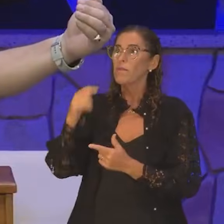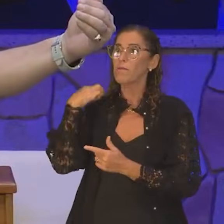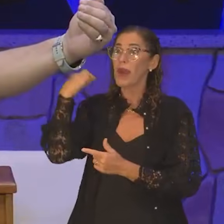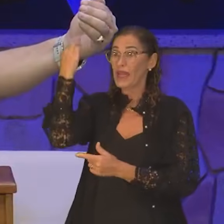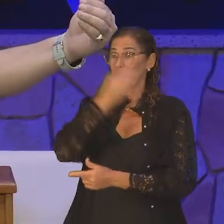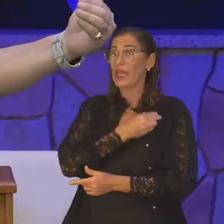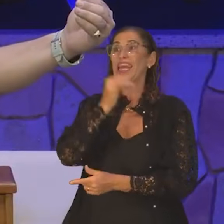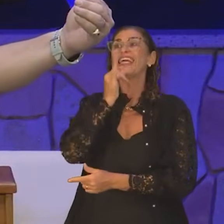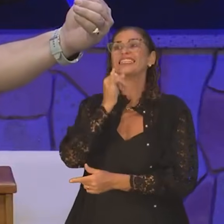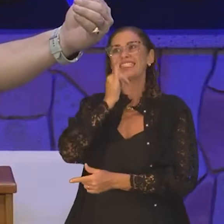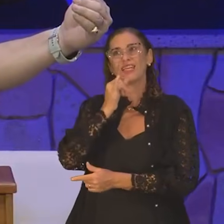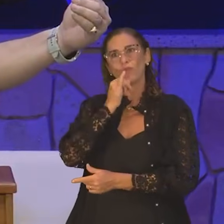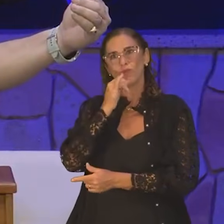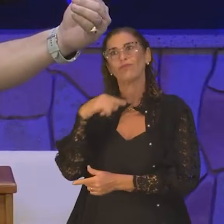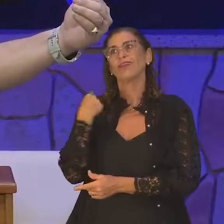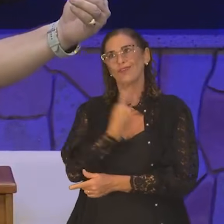nós.